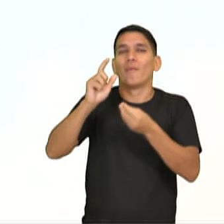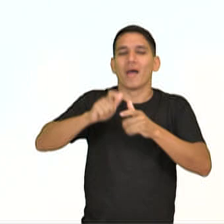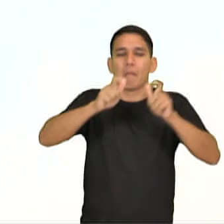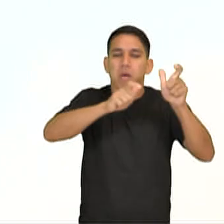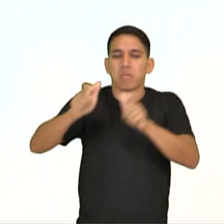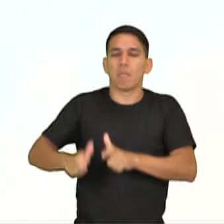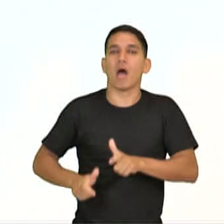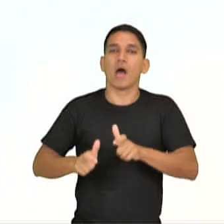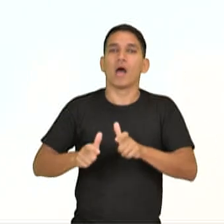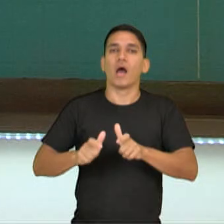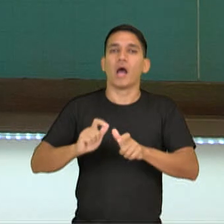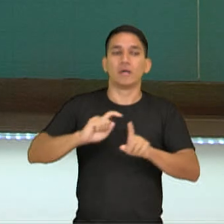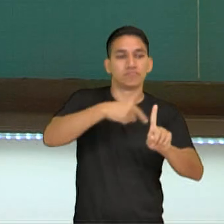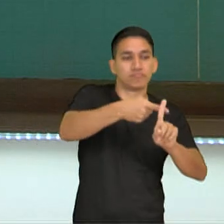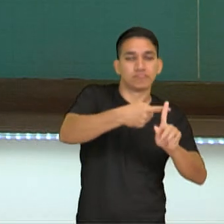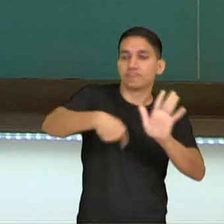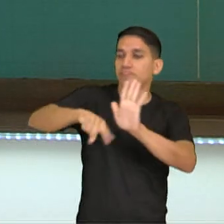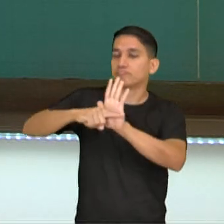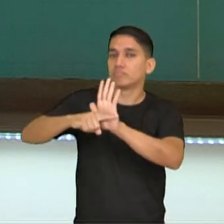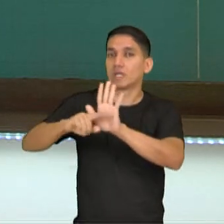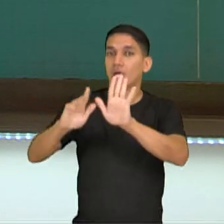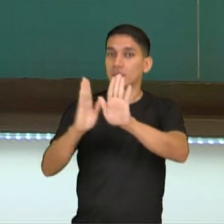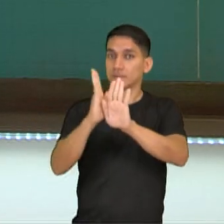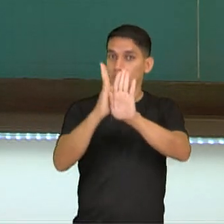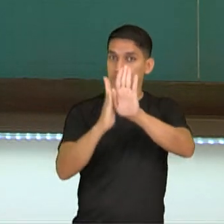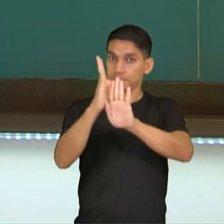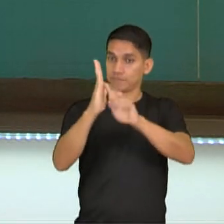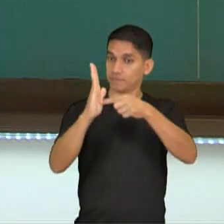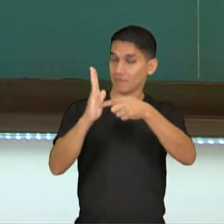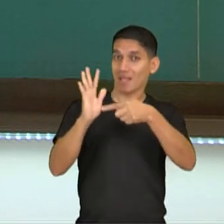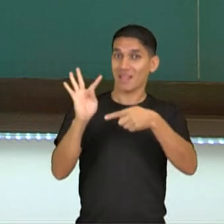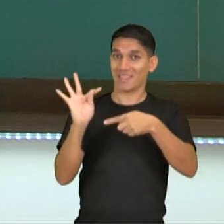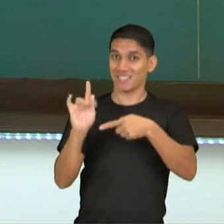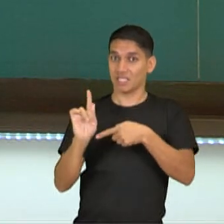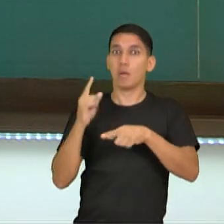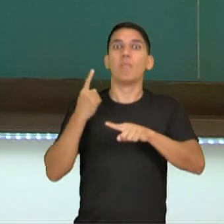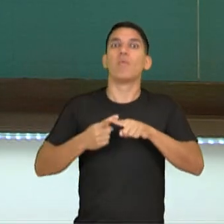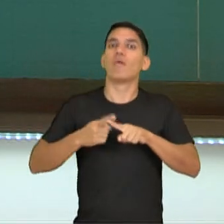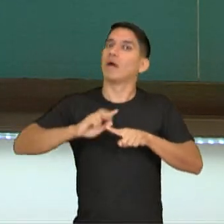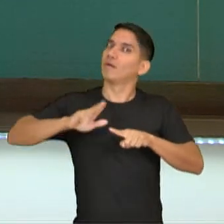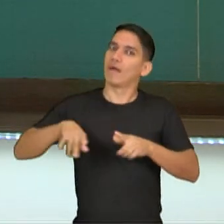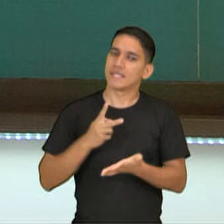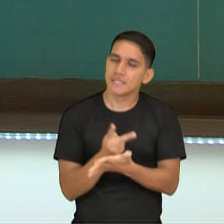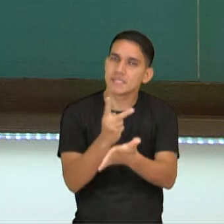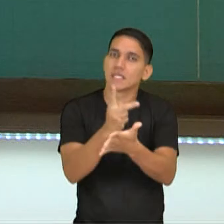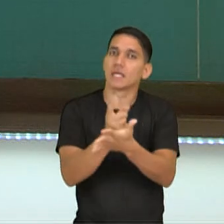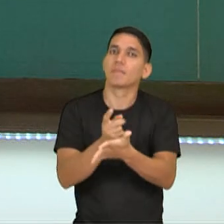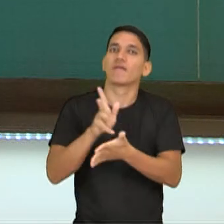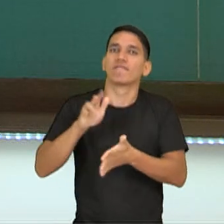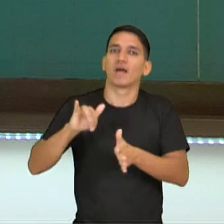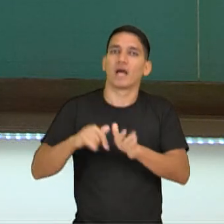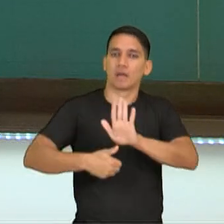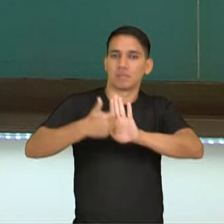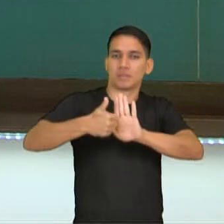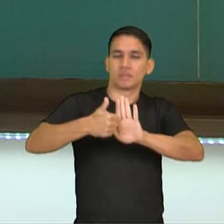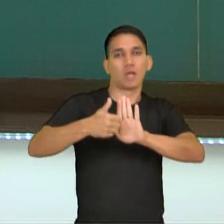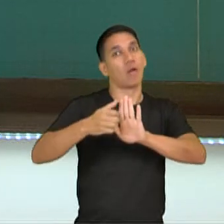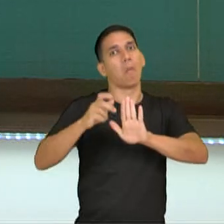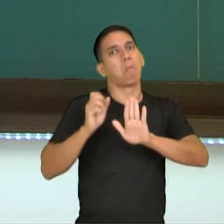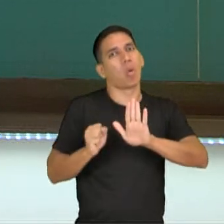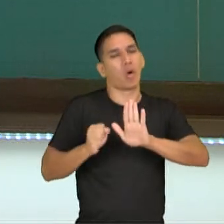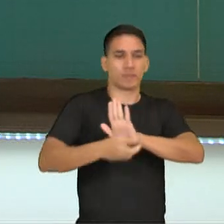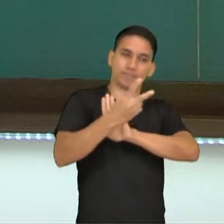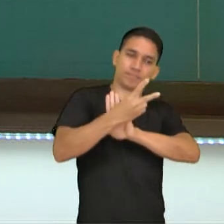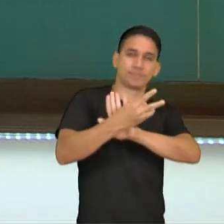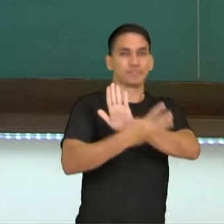tá? Por que a gente tem que olhar o sinal? Porque nem sempre o ângulo vai estar no primeiro quadrante. Ele pode estar no segundo, terceiro ou quarto